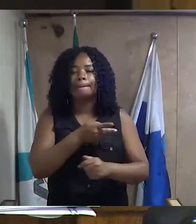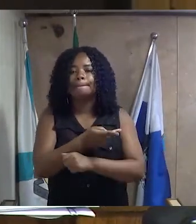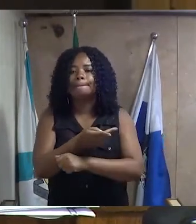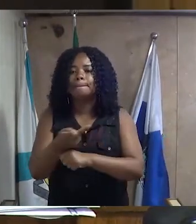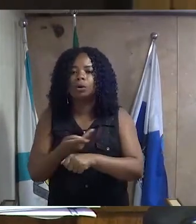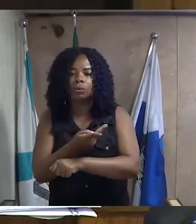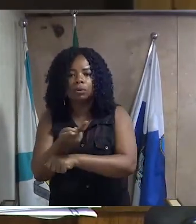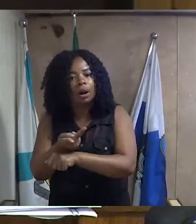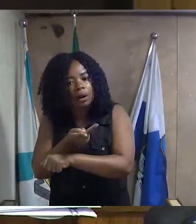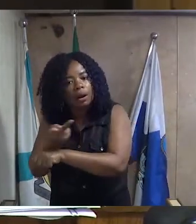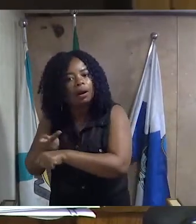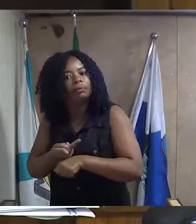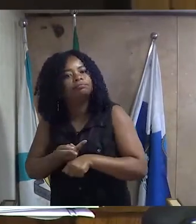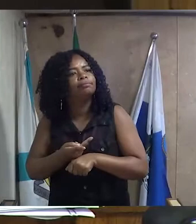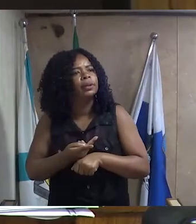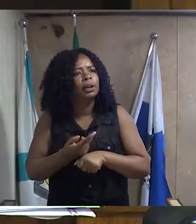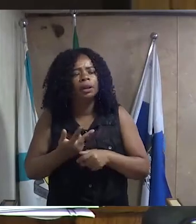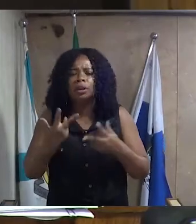ele tem buscado,